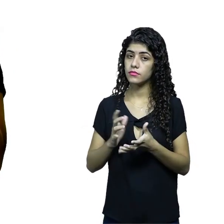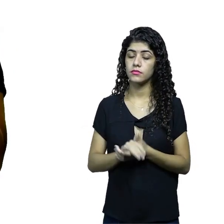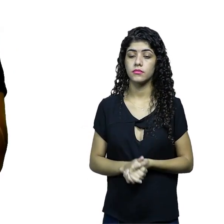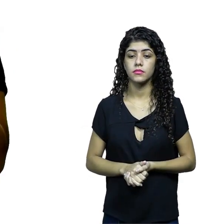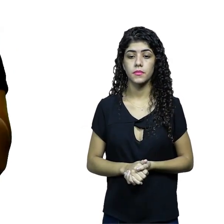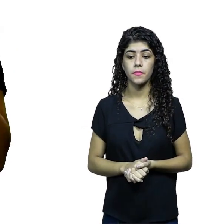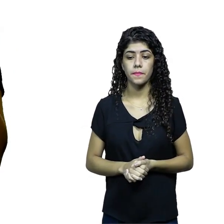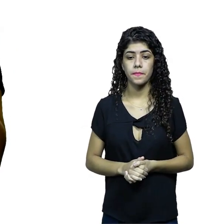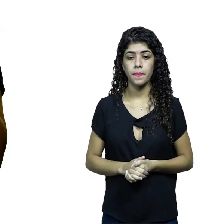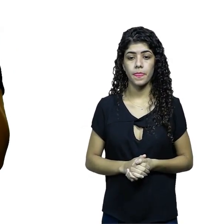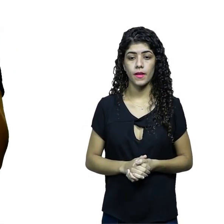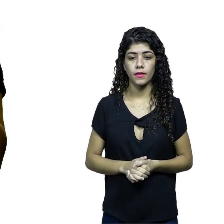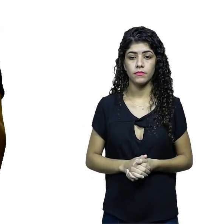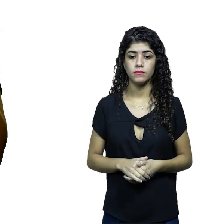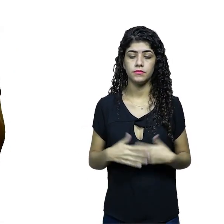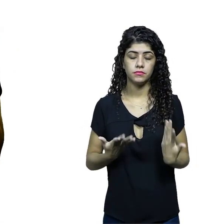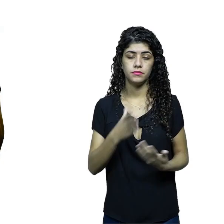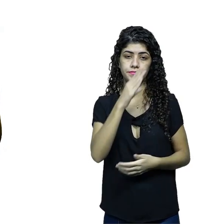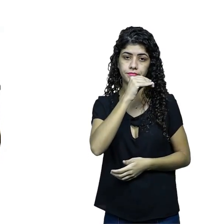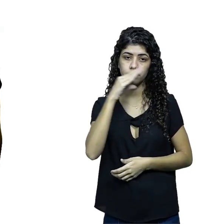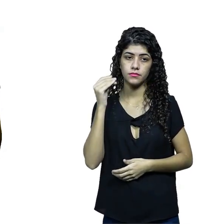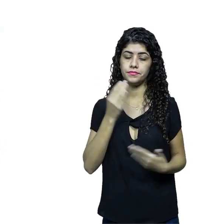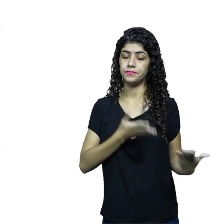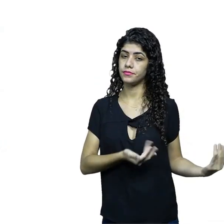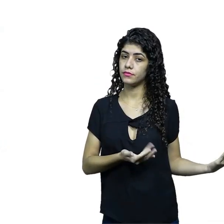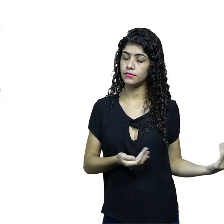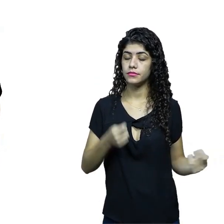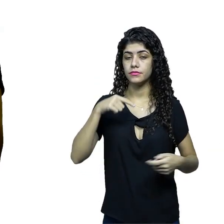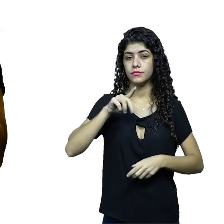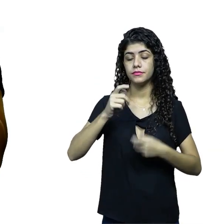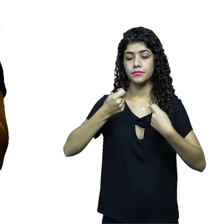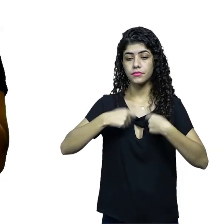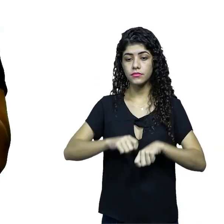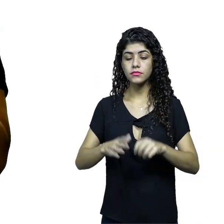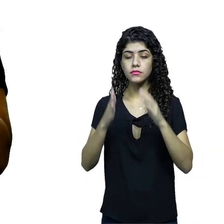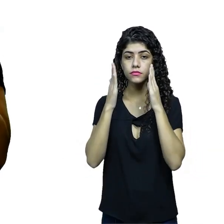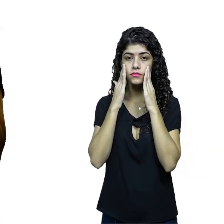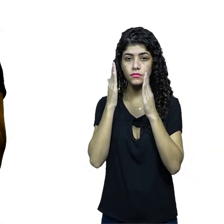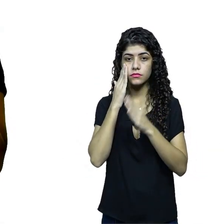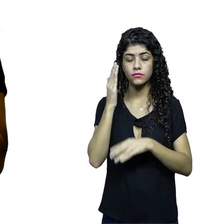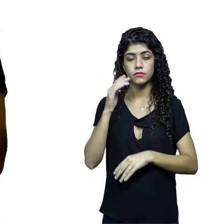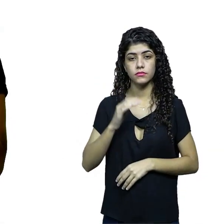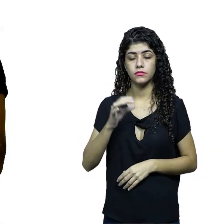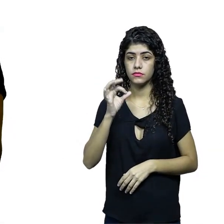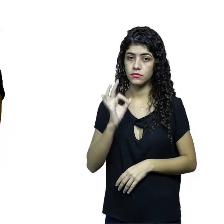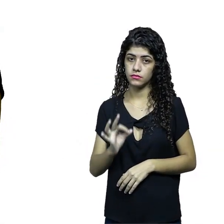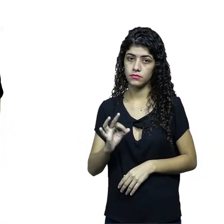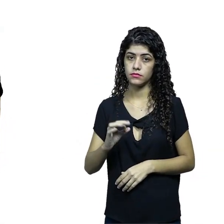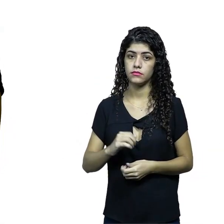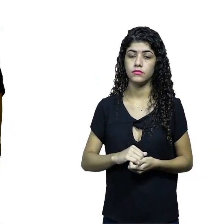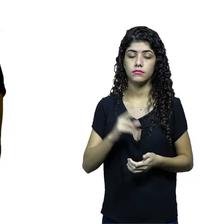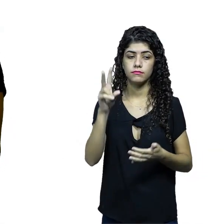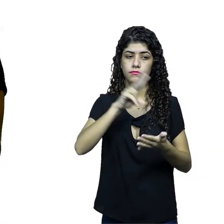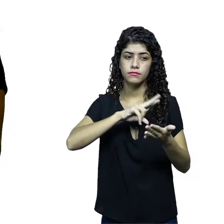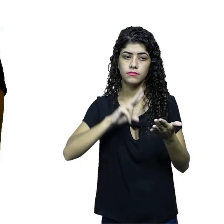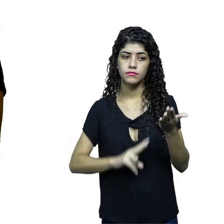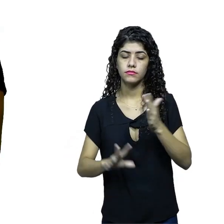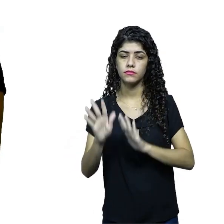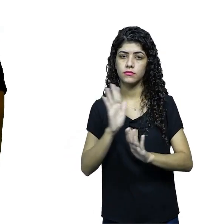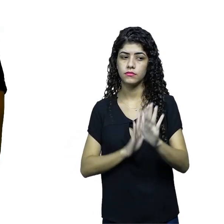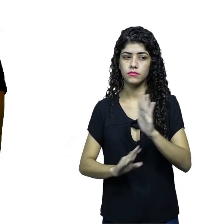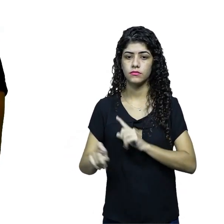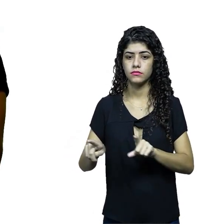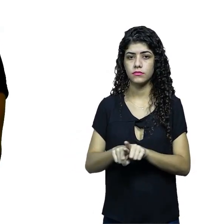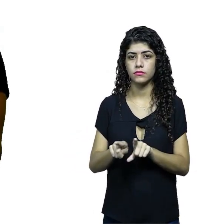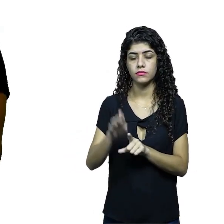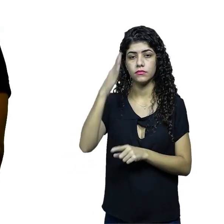o que eles querem um programa infanto-juvenil, assim, assado. Então você tem que estar bem consciente do edital, ler